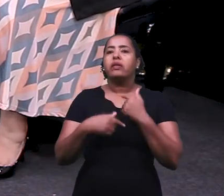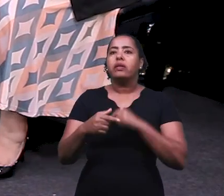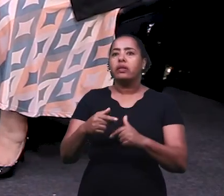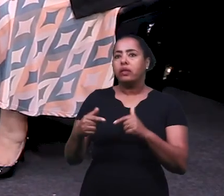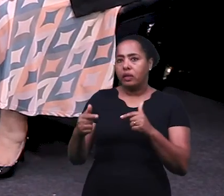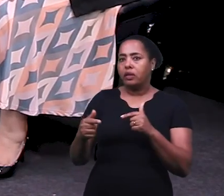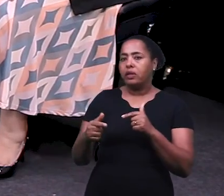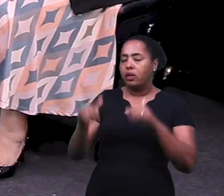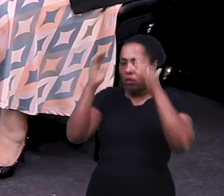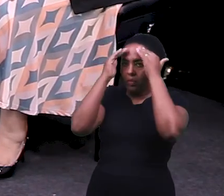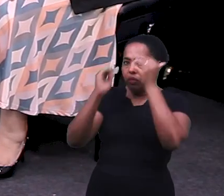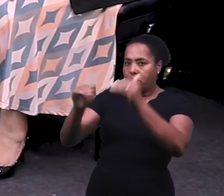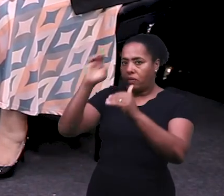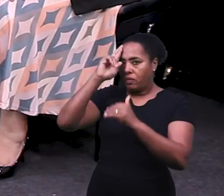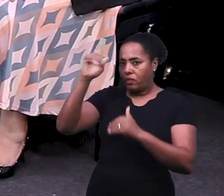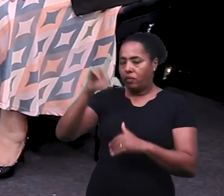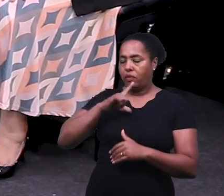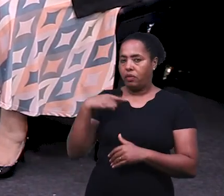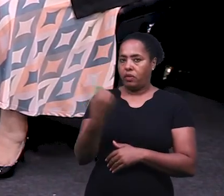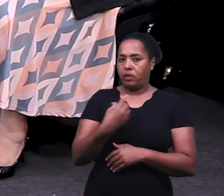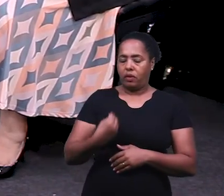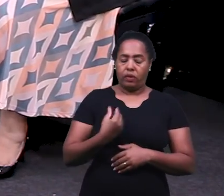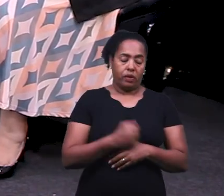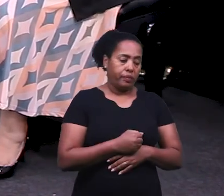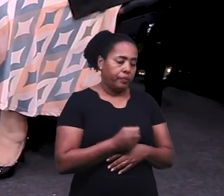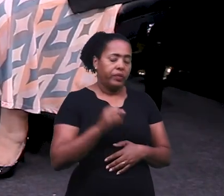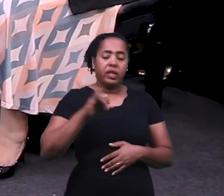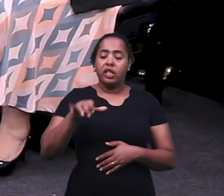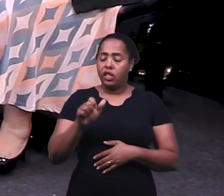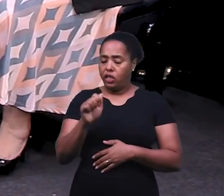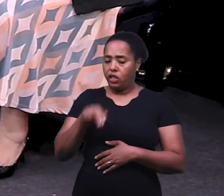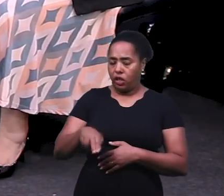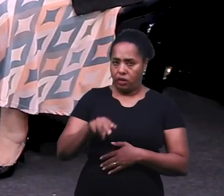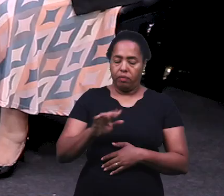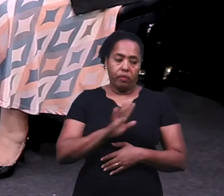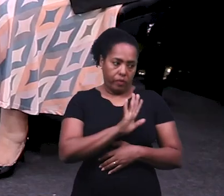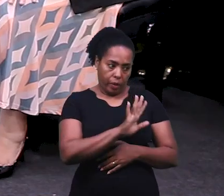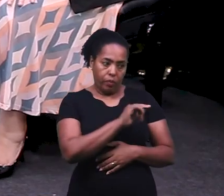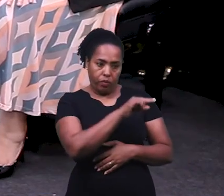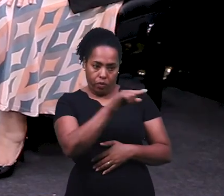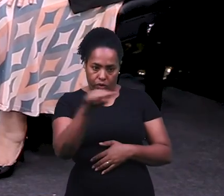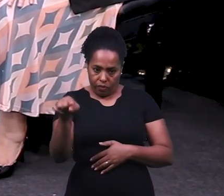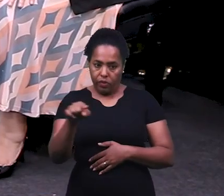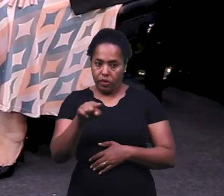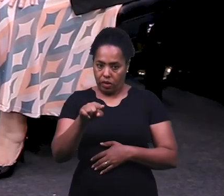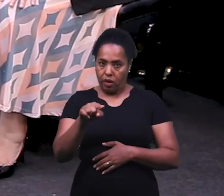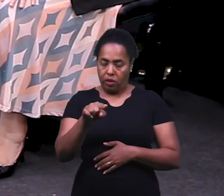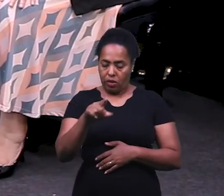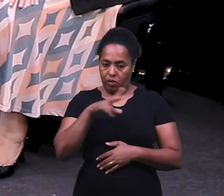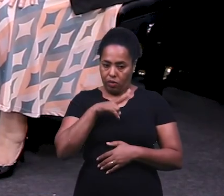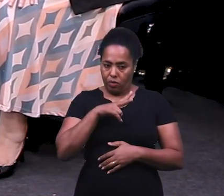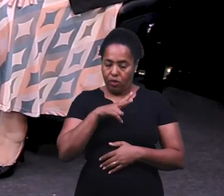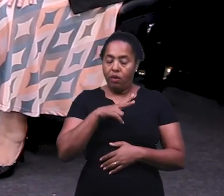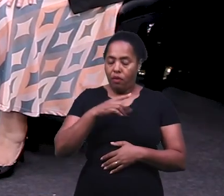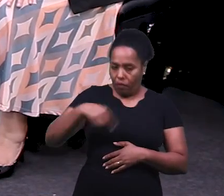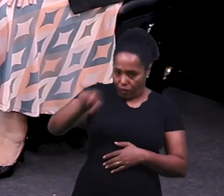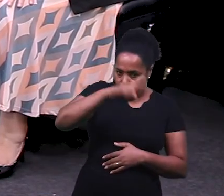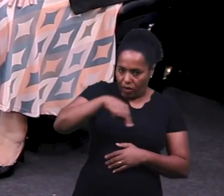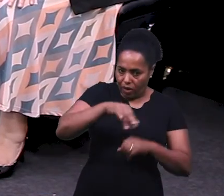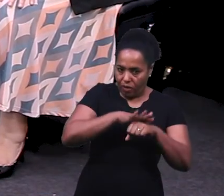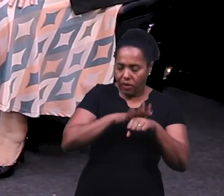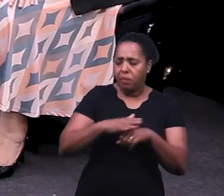a obra, em relação a querer fazer o que Ele tem para nossas vidas, né? Agora, Jane, depois eu vou conversar com cada uma de vocês